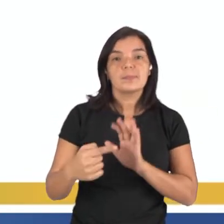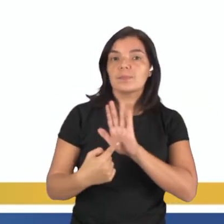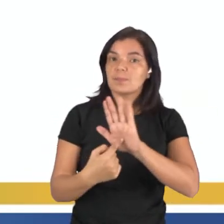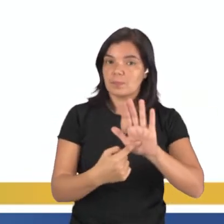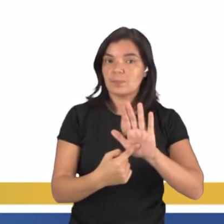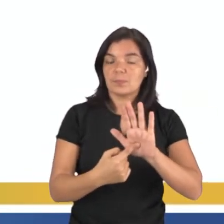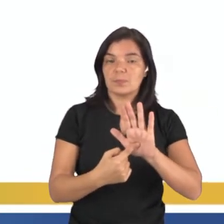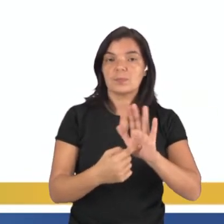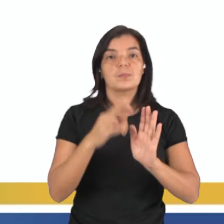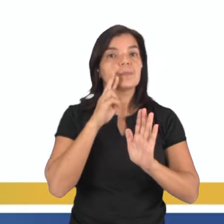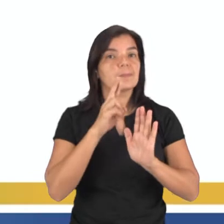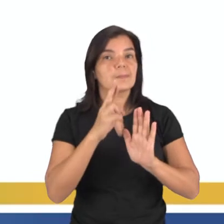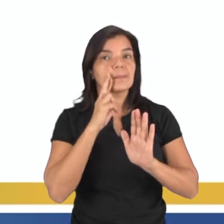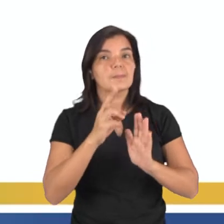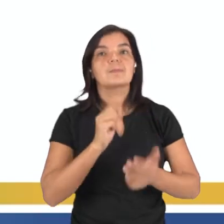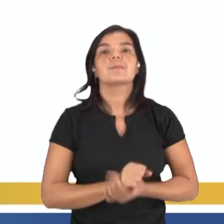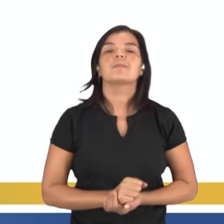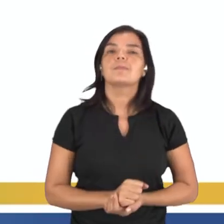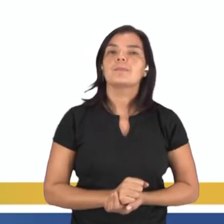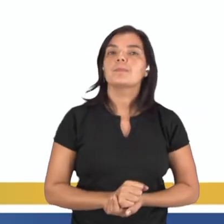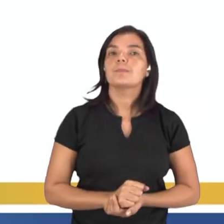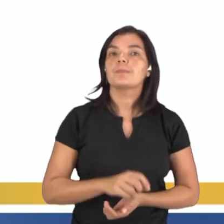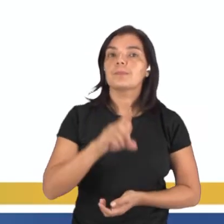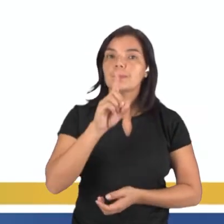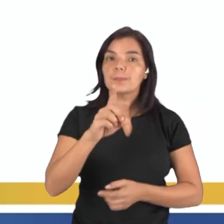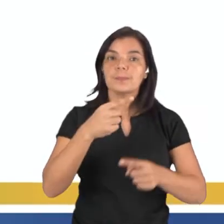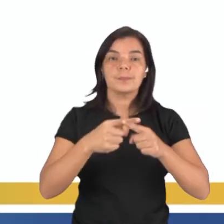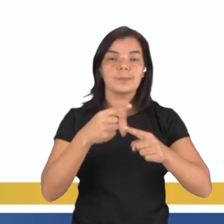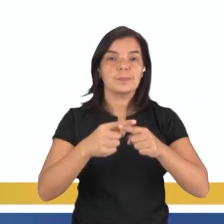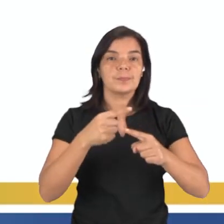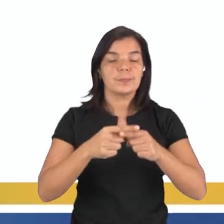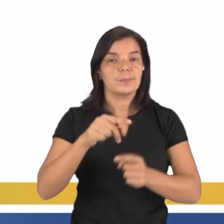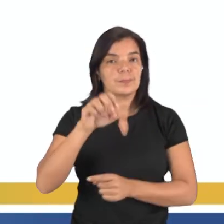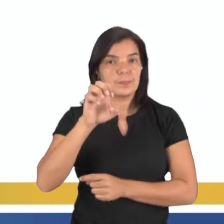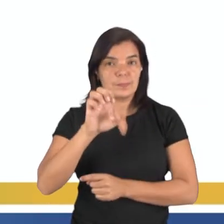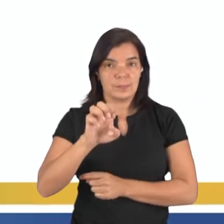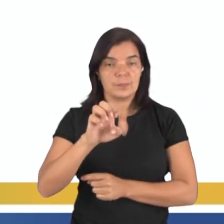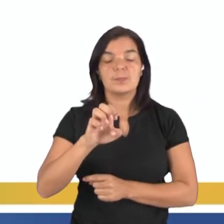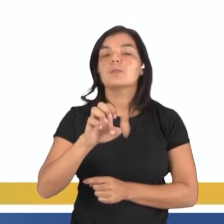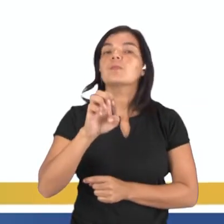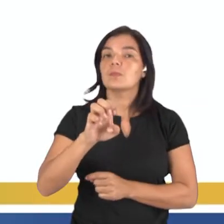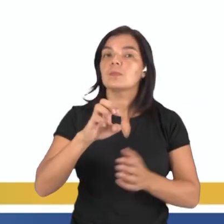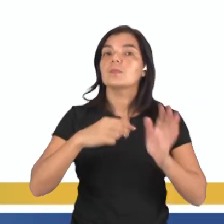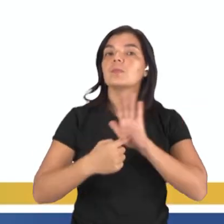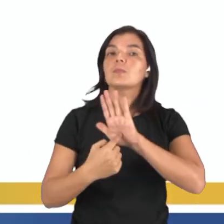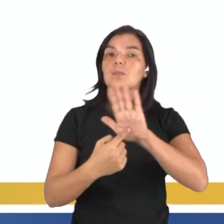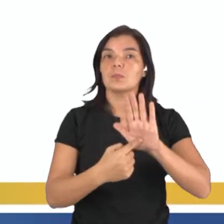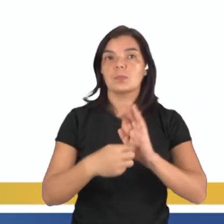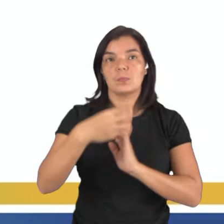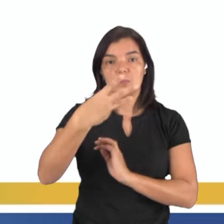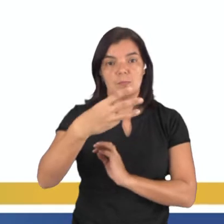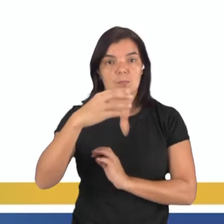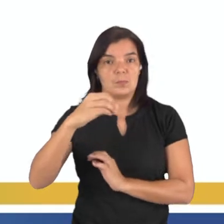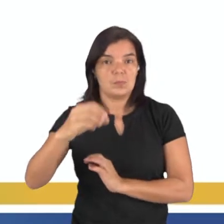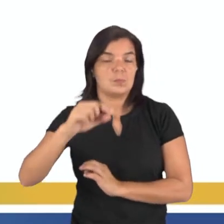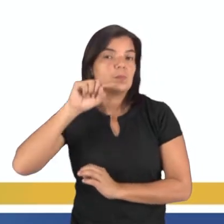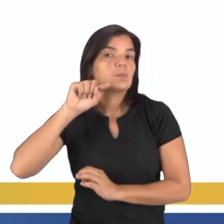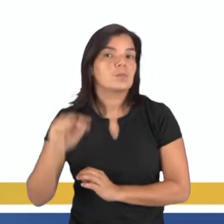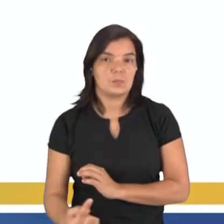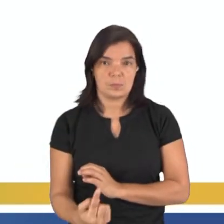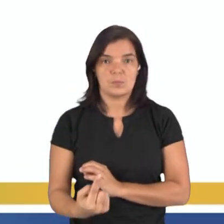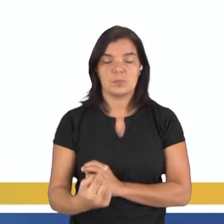que vai produzir minha resposta. Então D vezes E. Então meu E representa 300